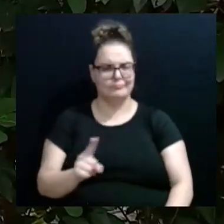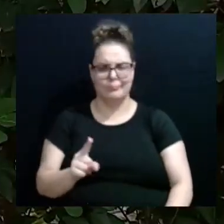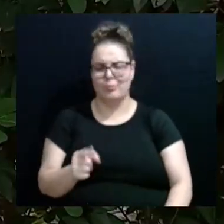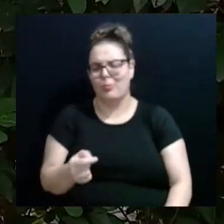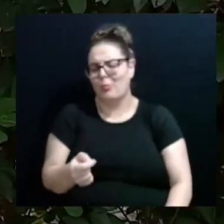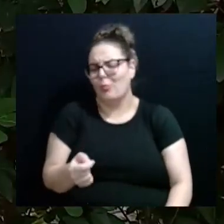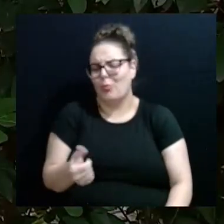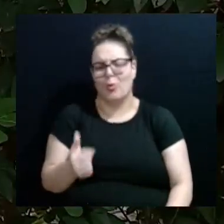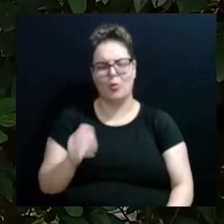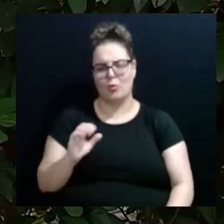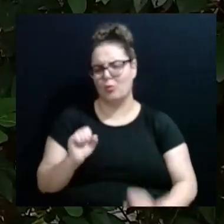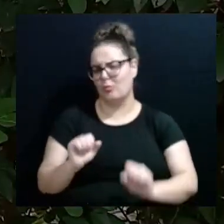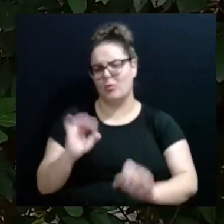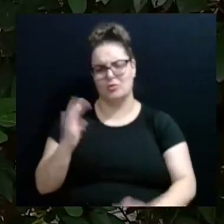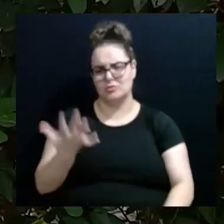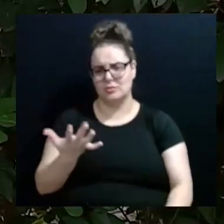Então,